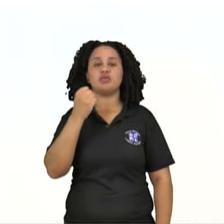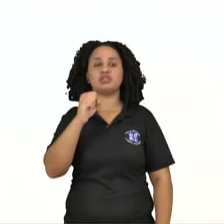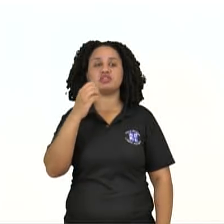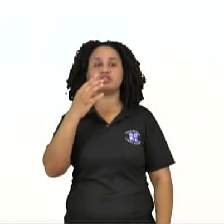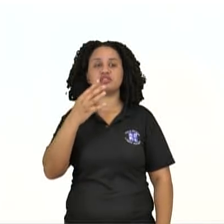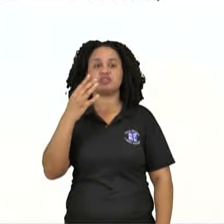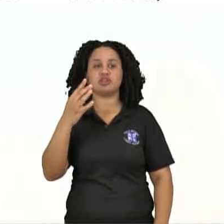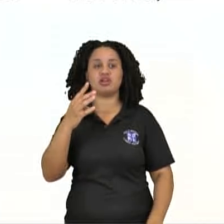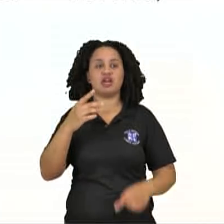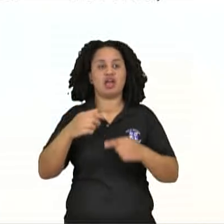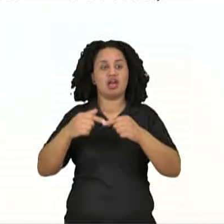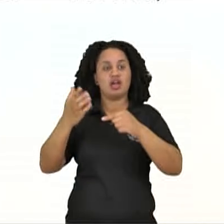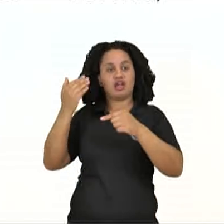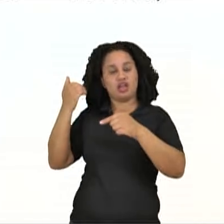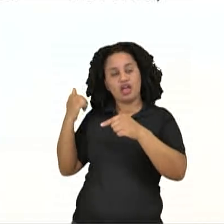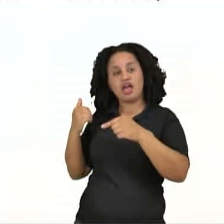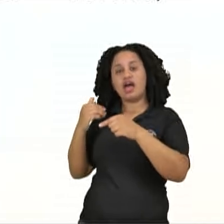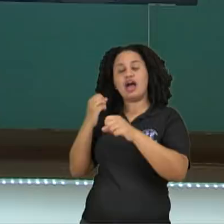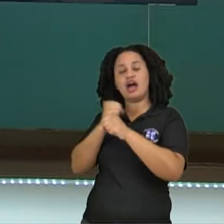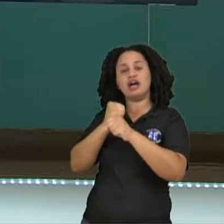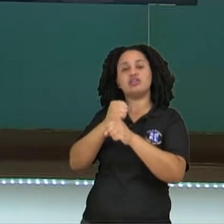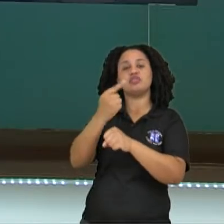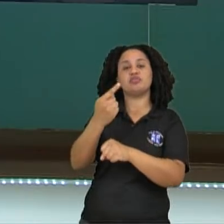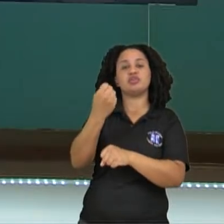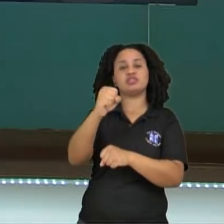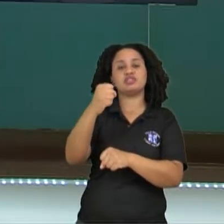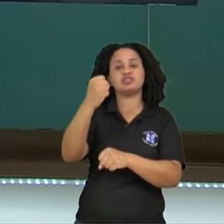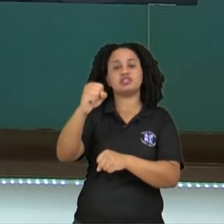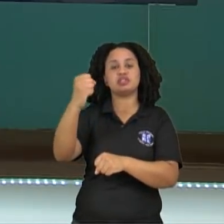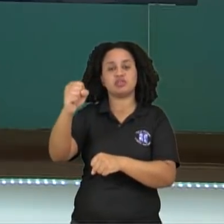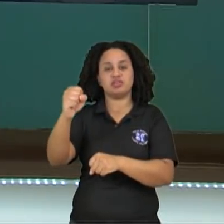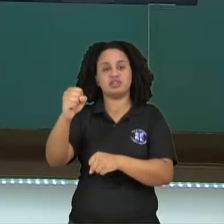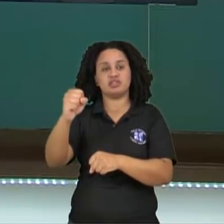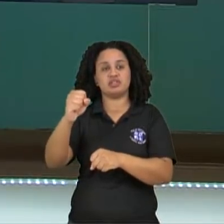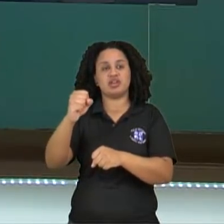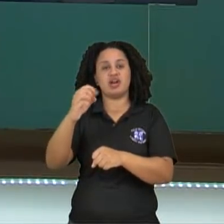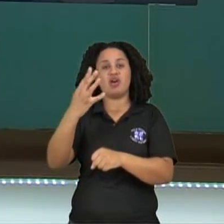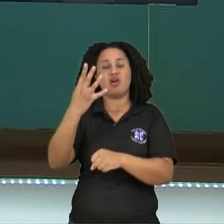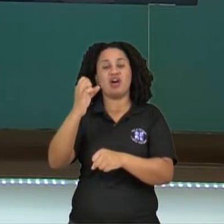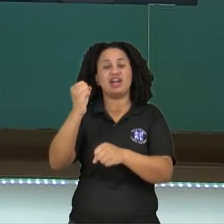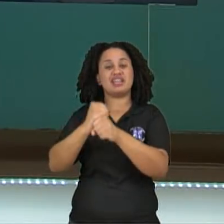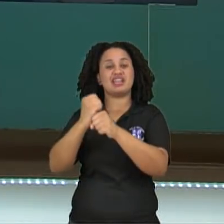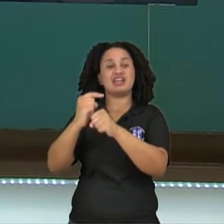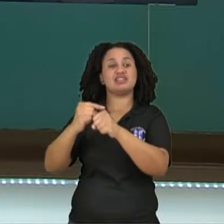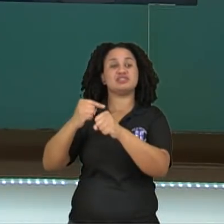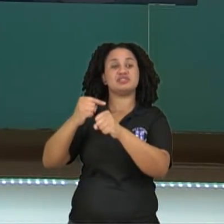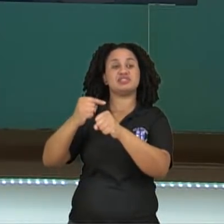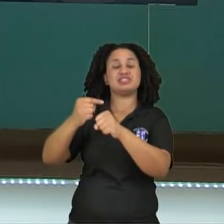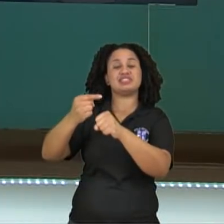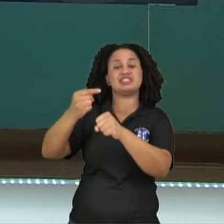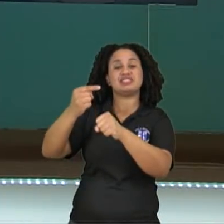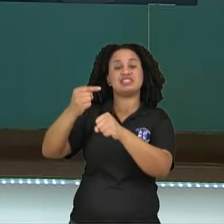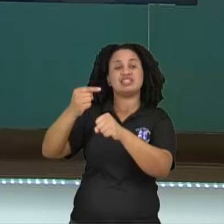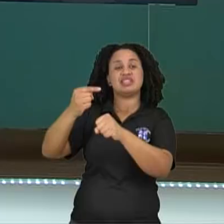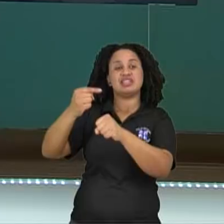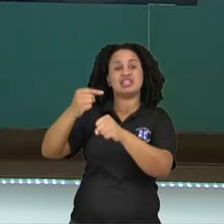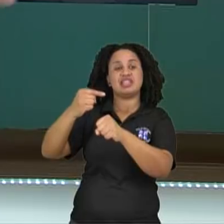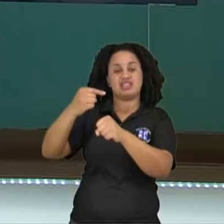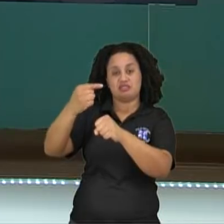de Tiradentes. Nós não sabemos como era o Tiradentes, mas olhe como que a pintura trabalha com uma representação de algo que